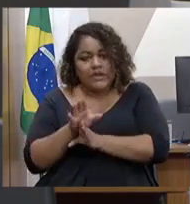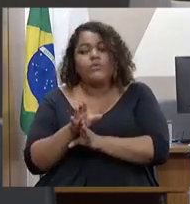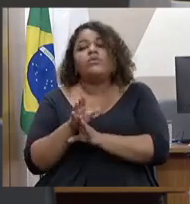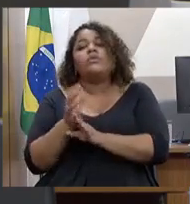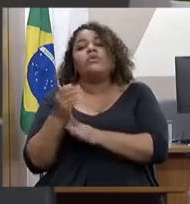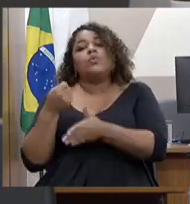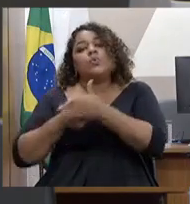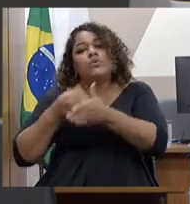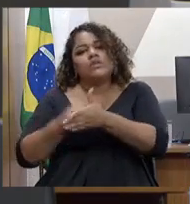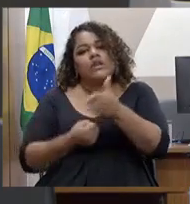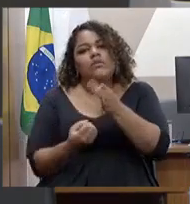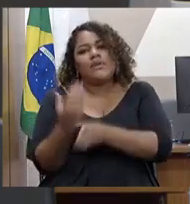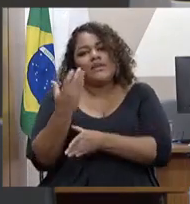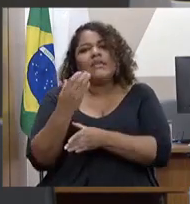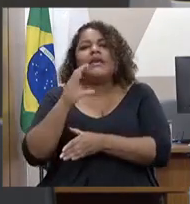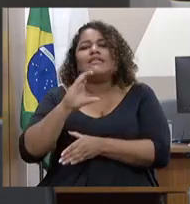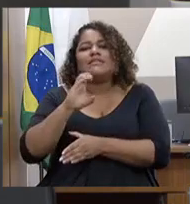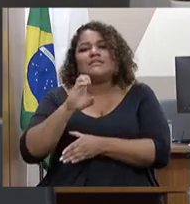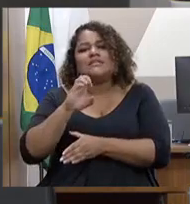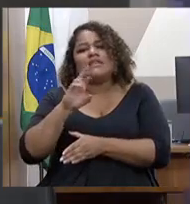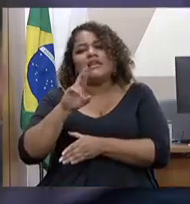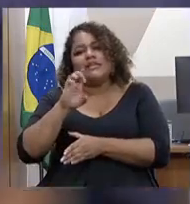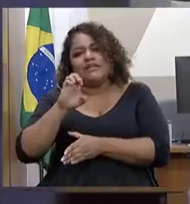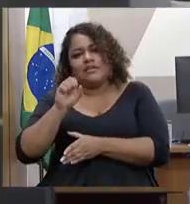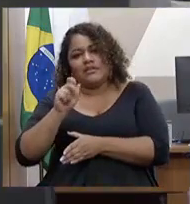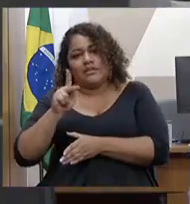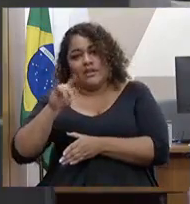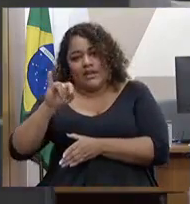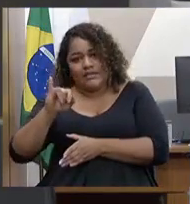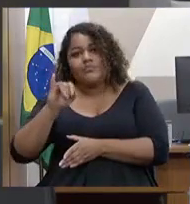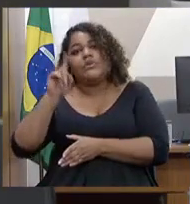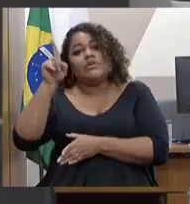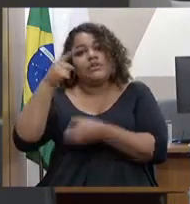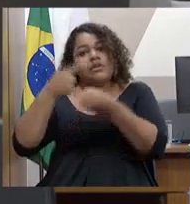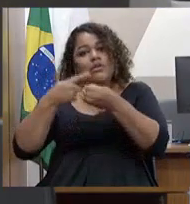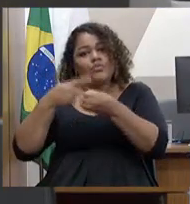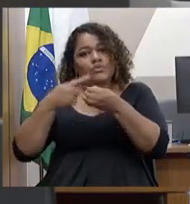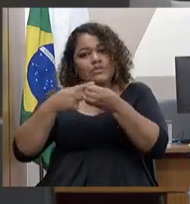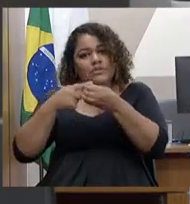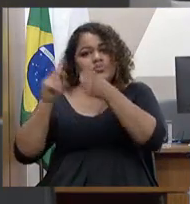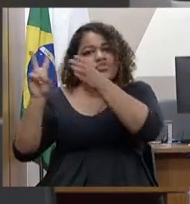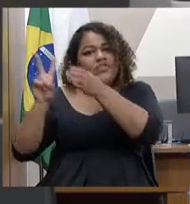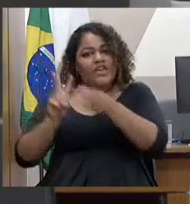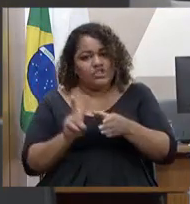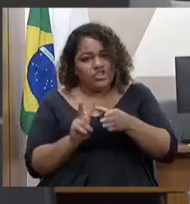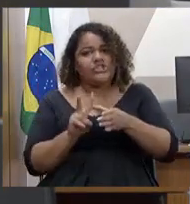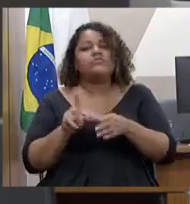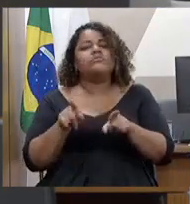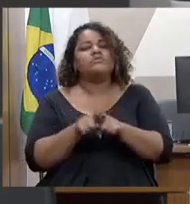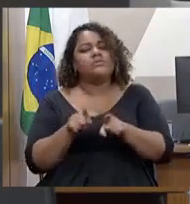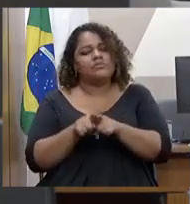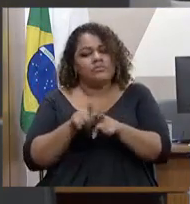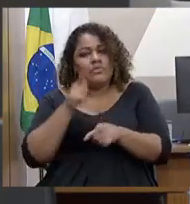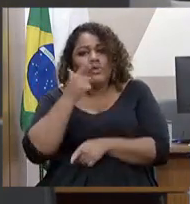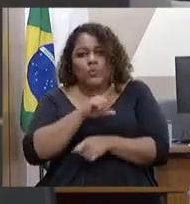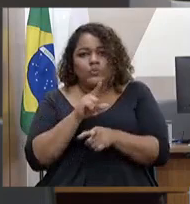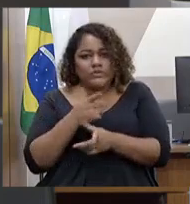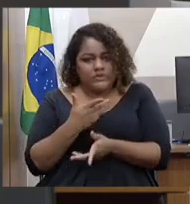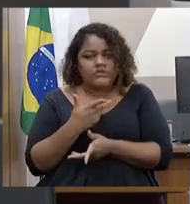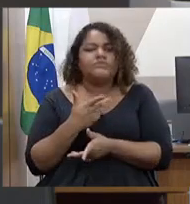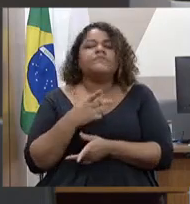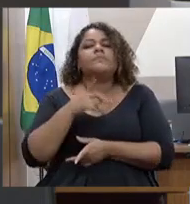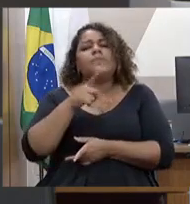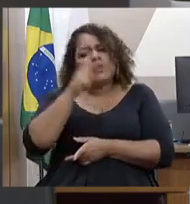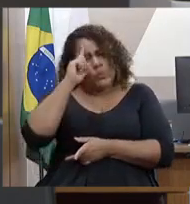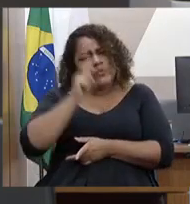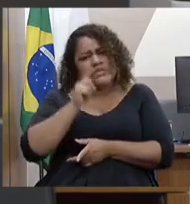então eu também queria fazer esse aqui esse apontamento Estamos também à disposição para não sei se senhores conhece o